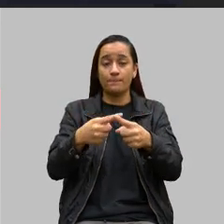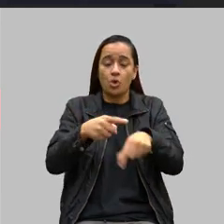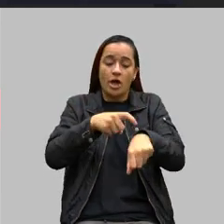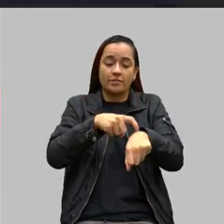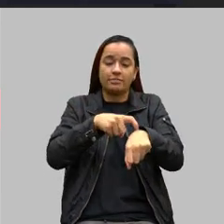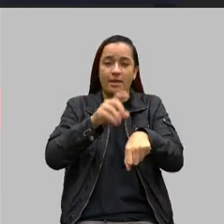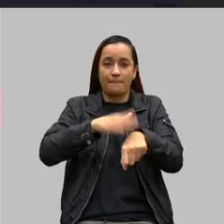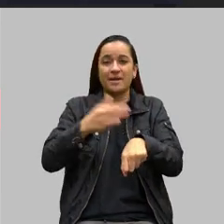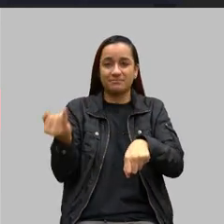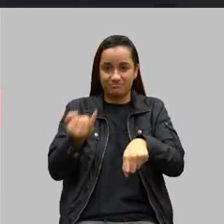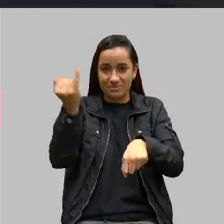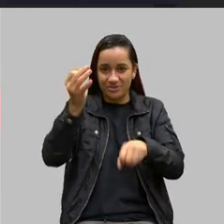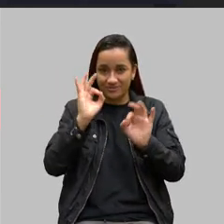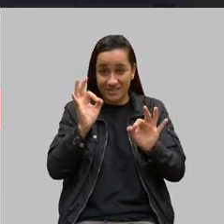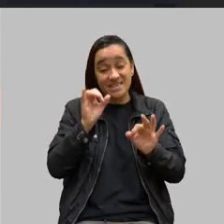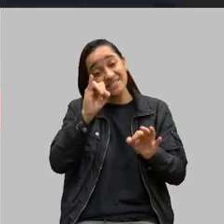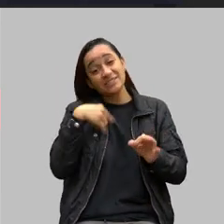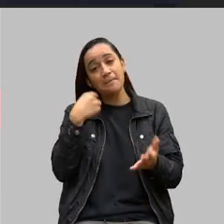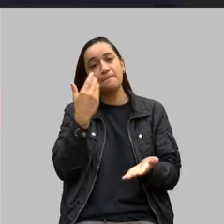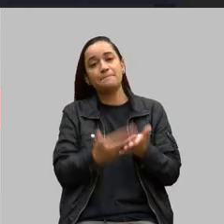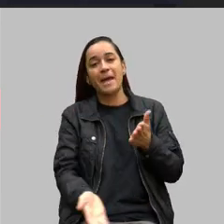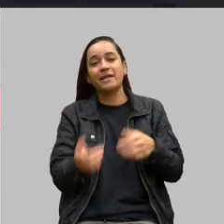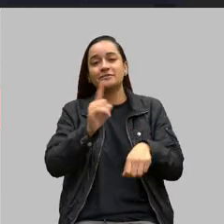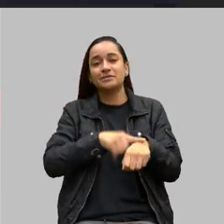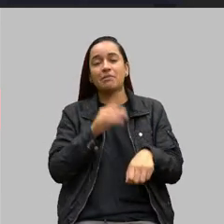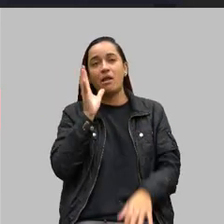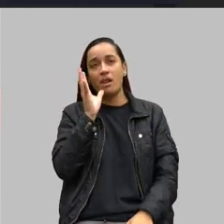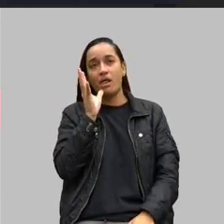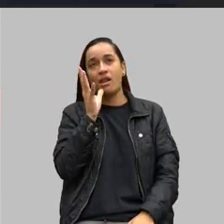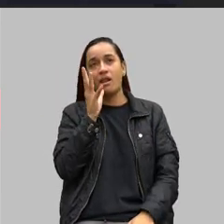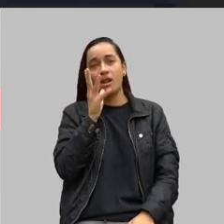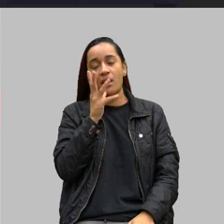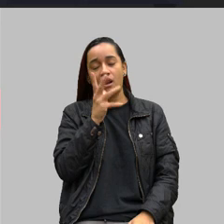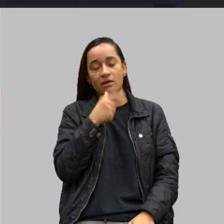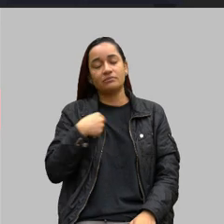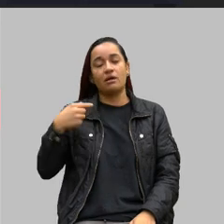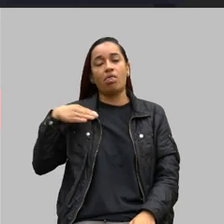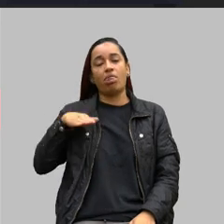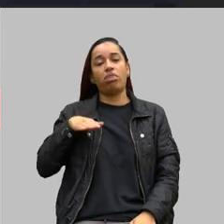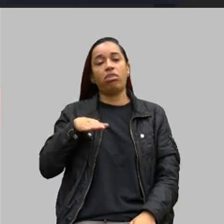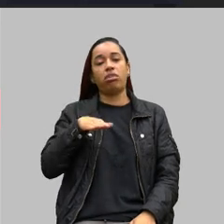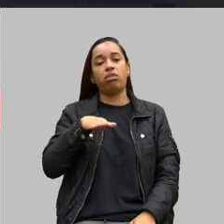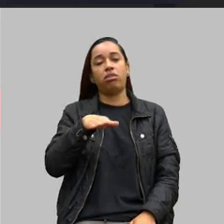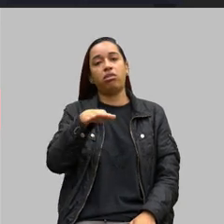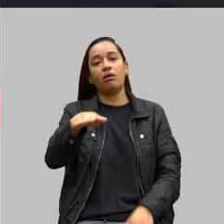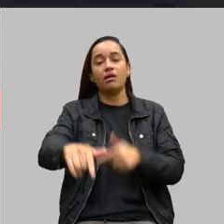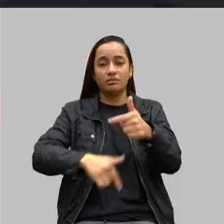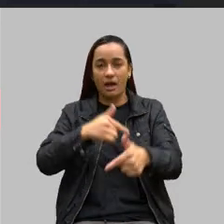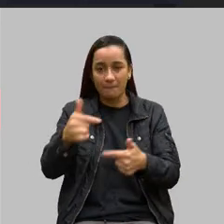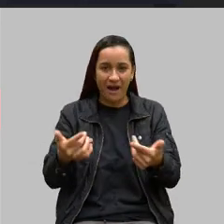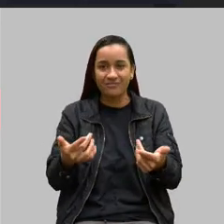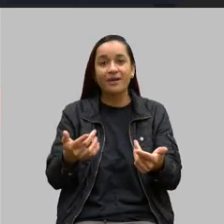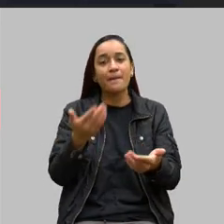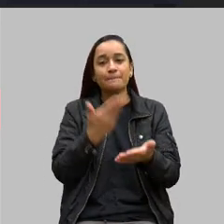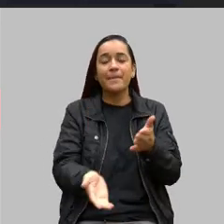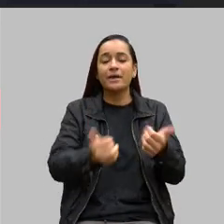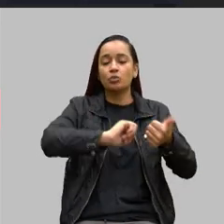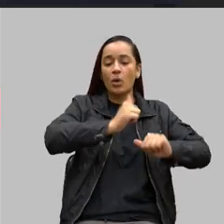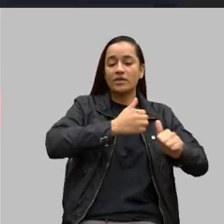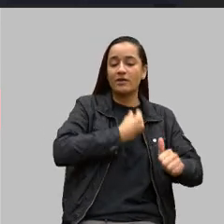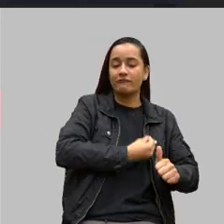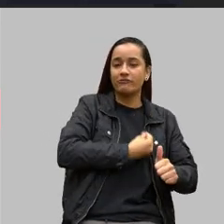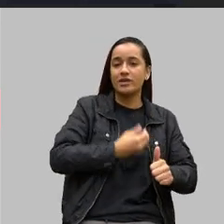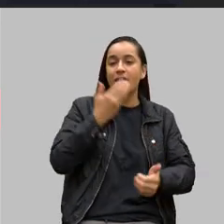então quando você perde né quando um trabalhador perde muito tempo aí no seu deslocamento ele perde em qualidade de vida ele perde de um tempo de qualidade com a